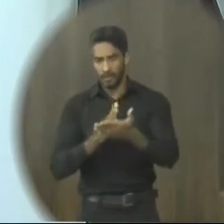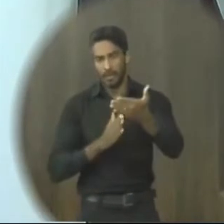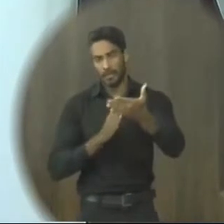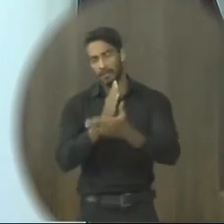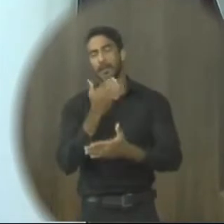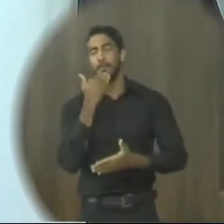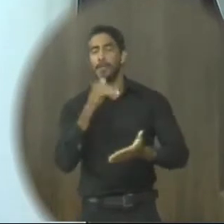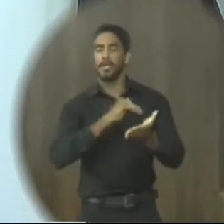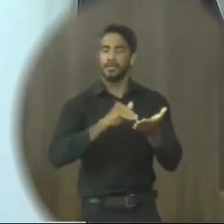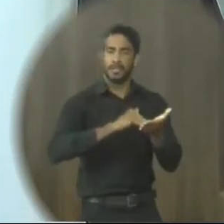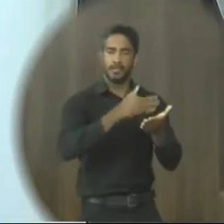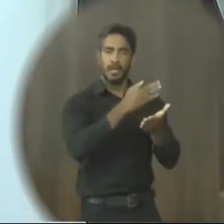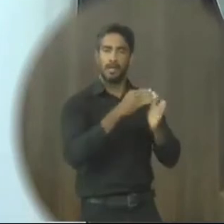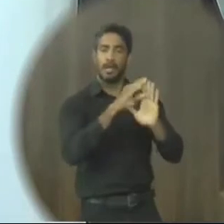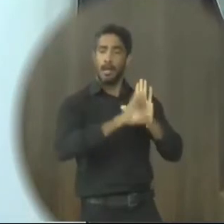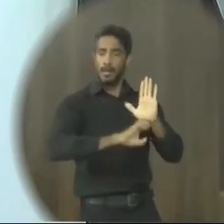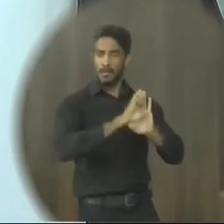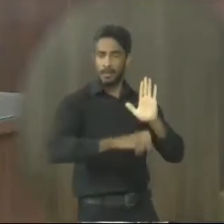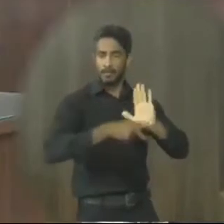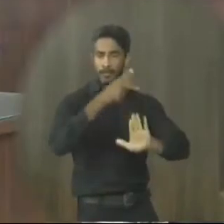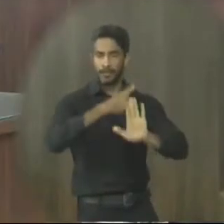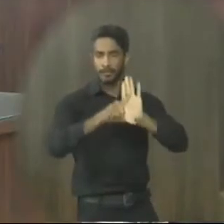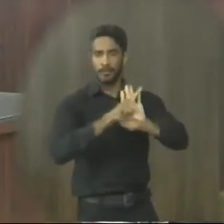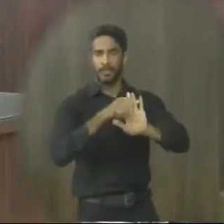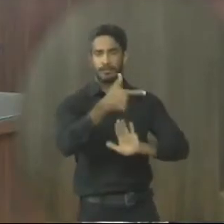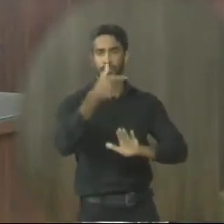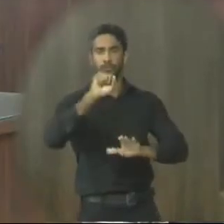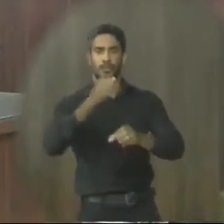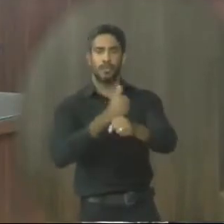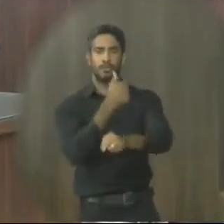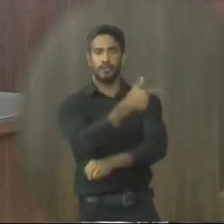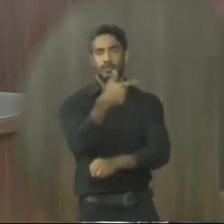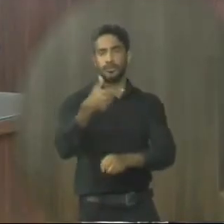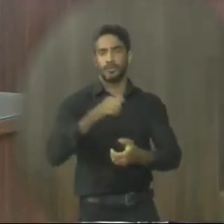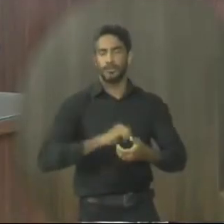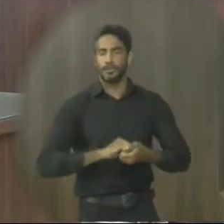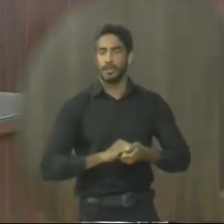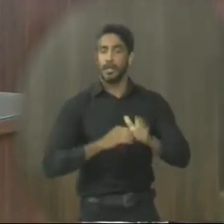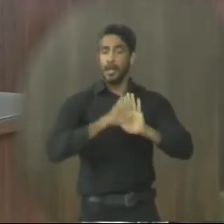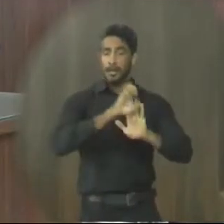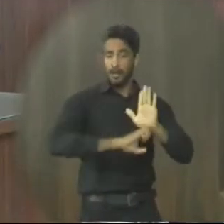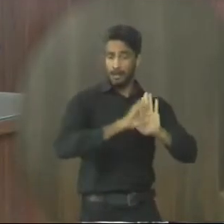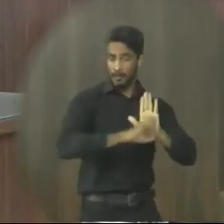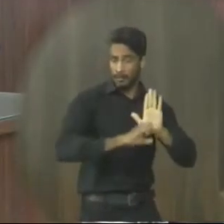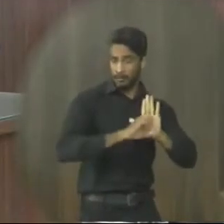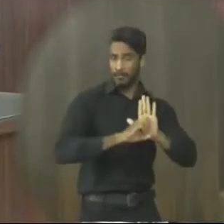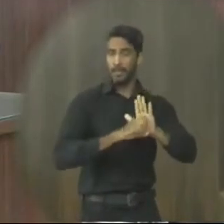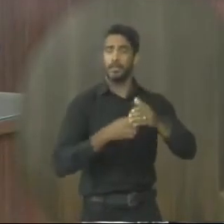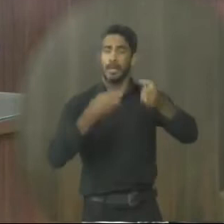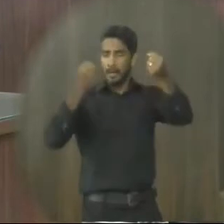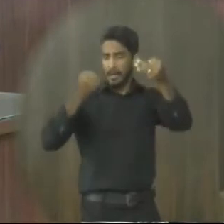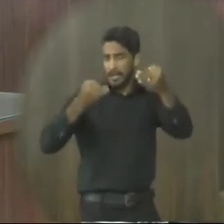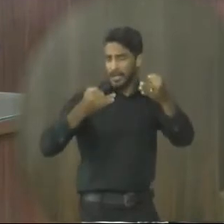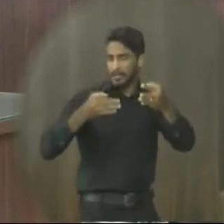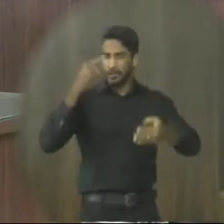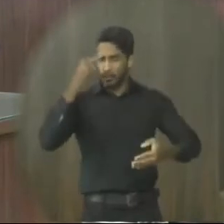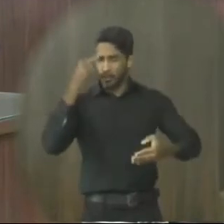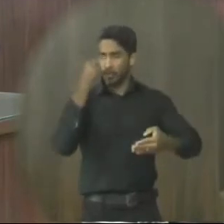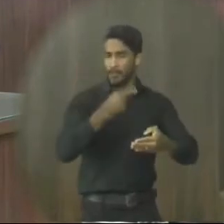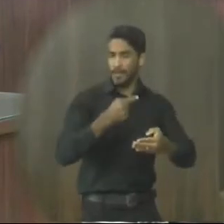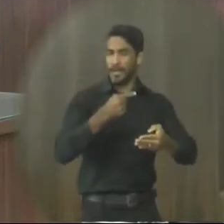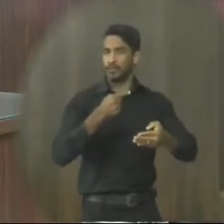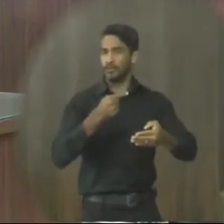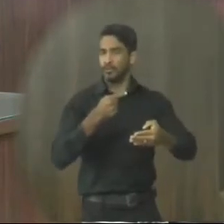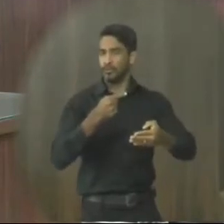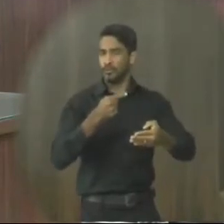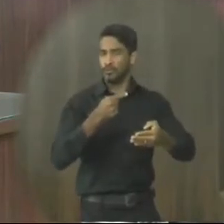ao senhor secretário que faça a leitura da emenda do projeto de lei 028/2022. Emenda. Dispõe sobre a sua obrigatoriedade